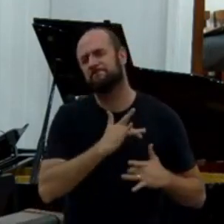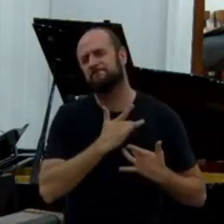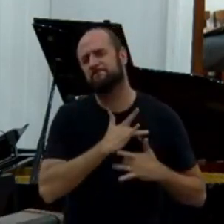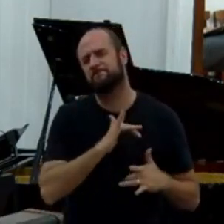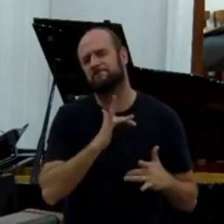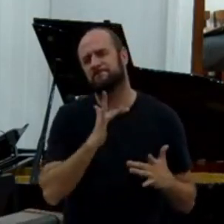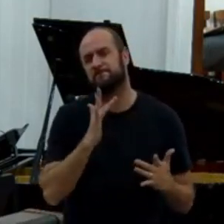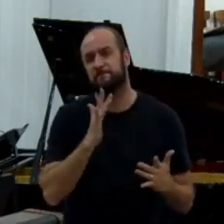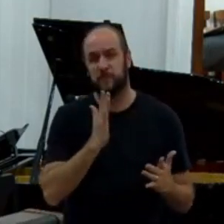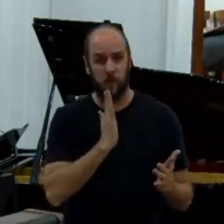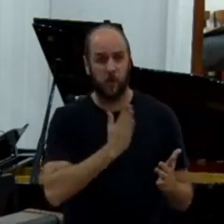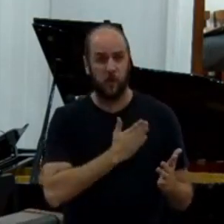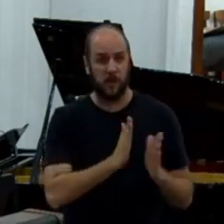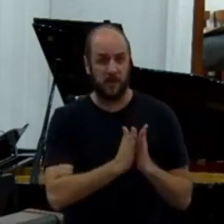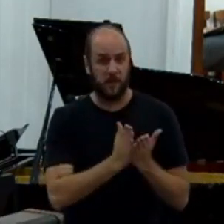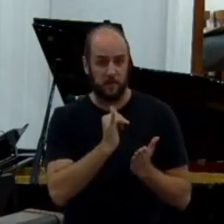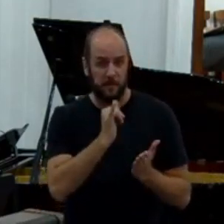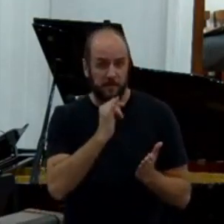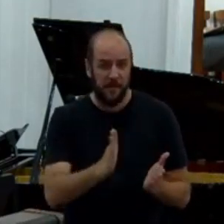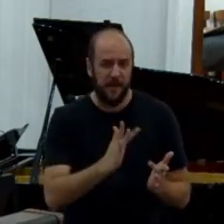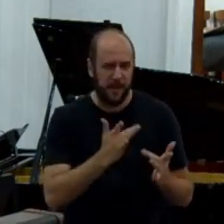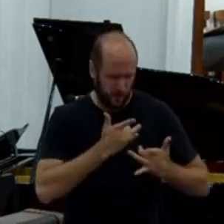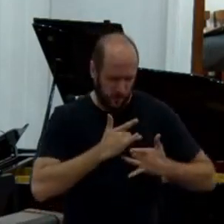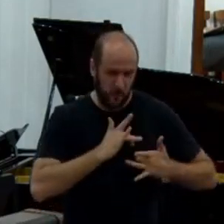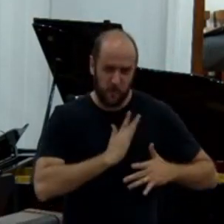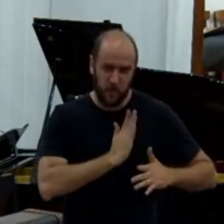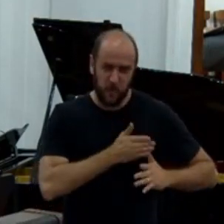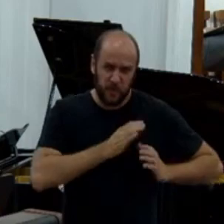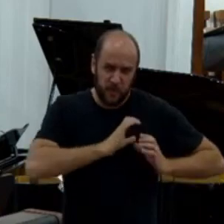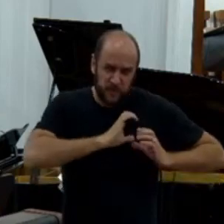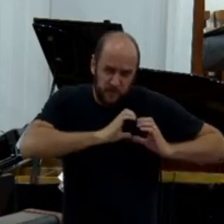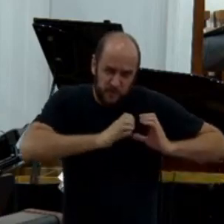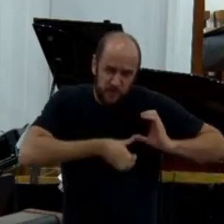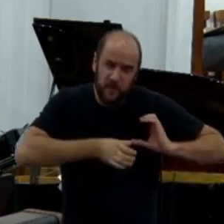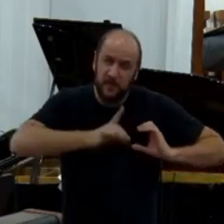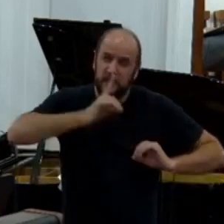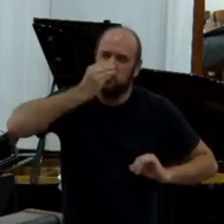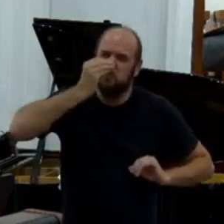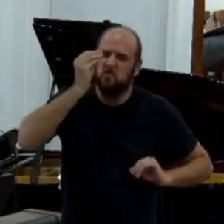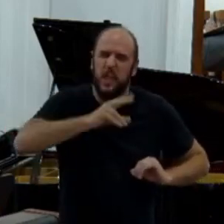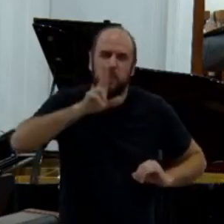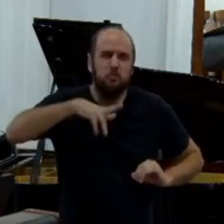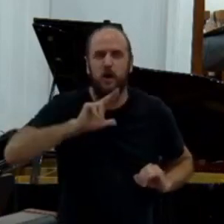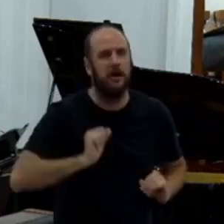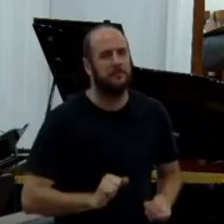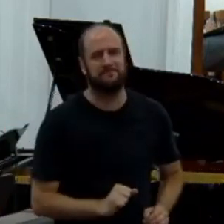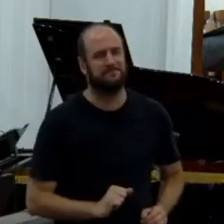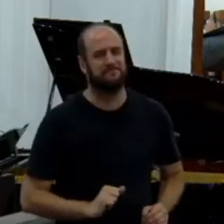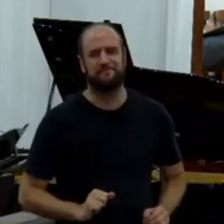Bíblia diz que um coração quebrantado jamais será desprezado pelo Senhor.